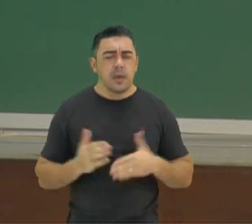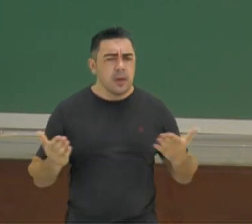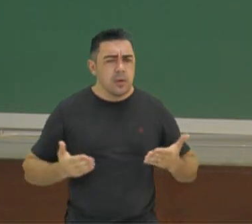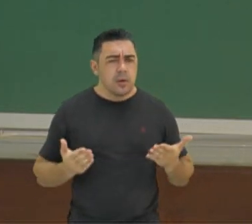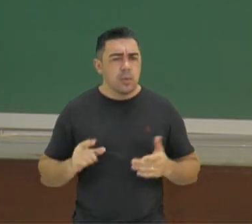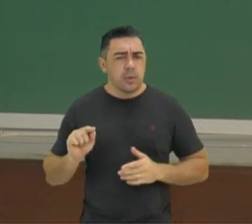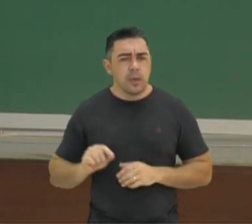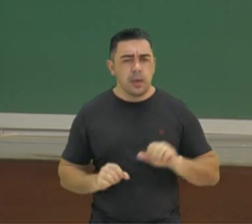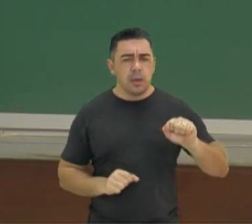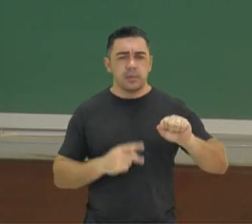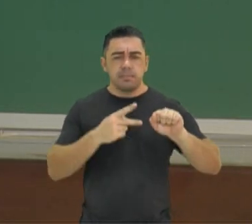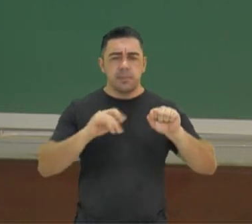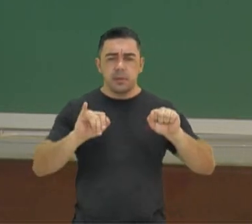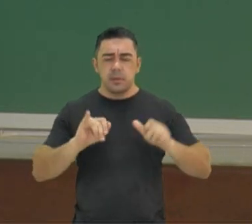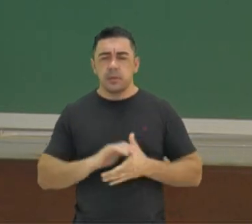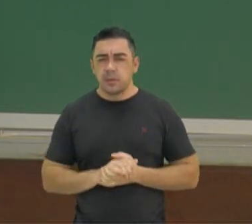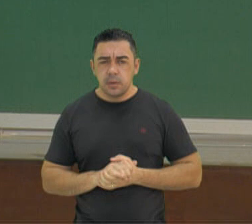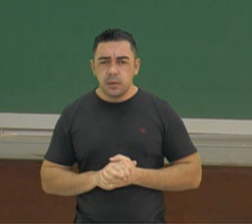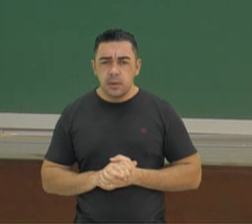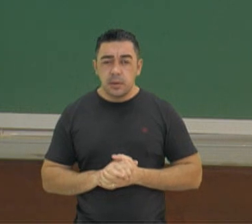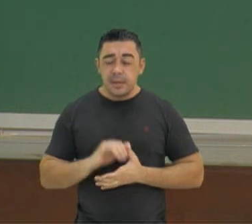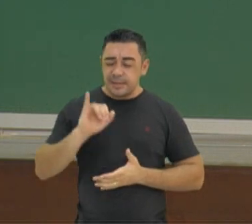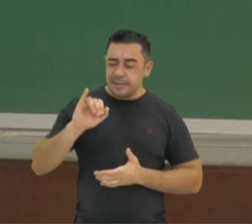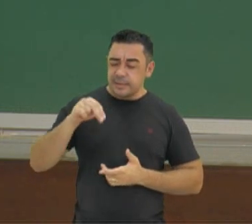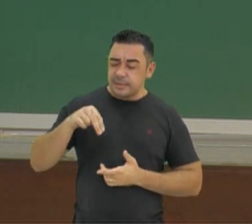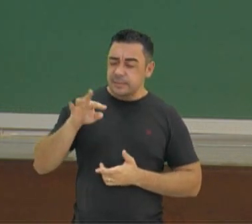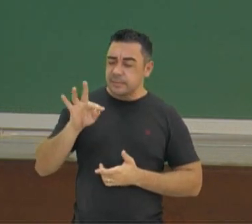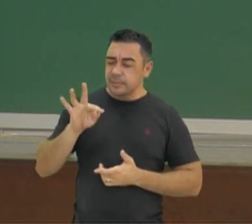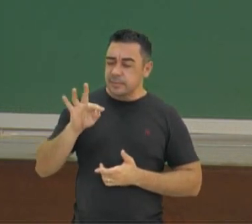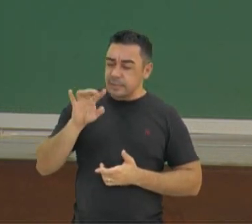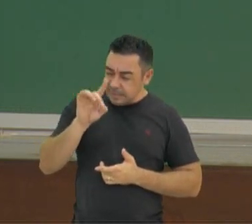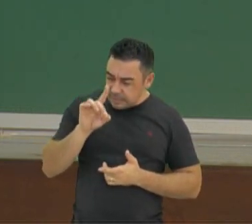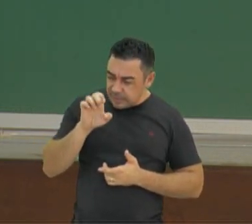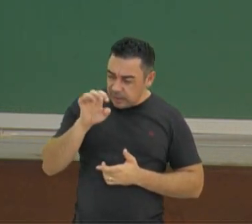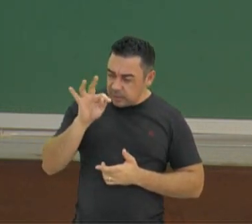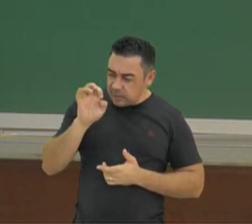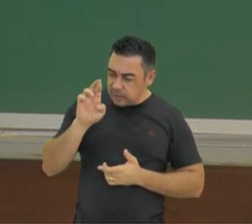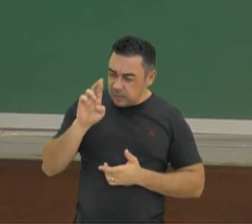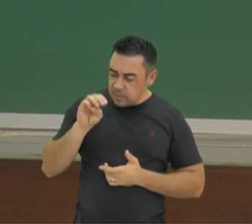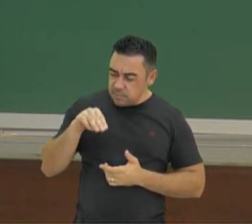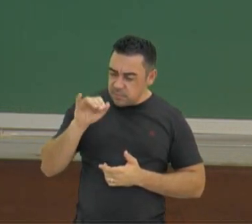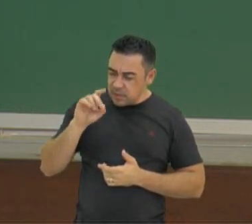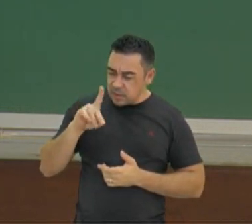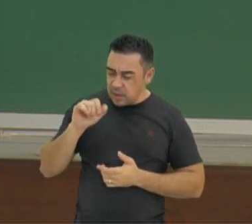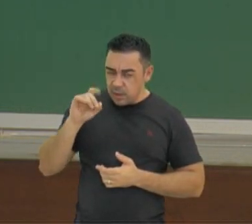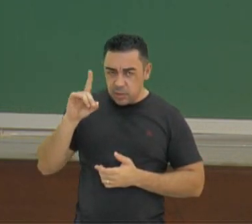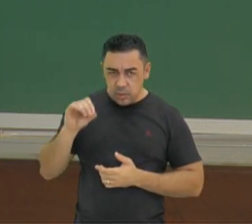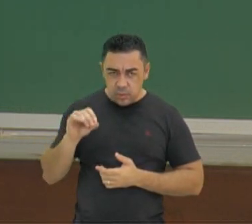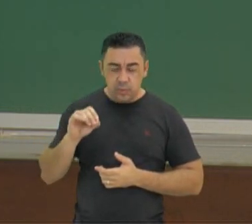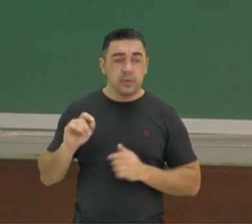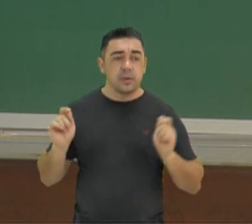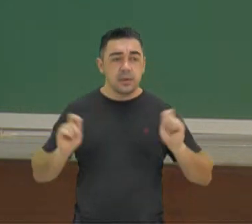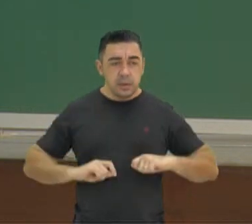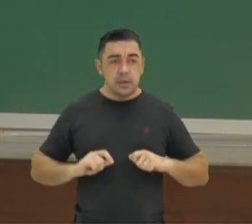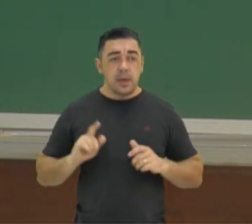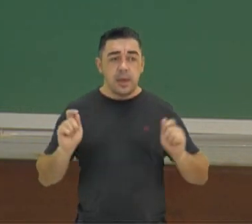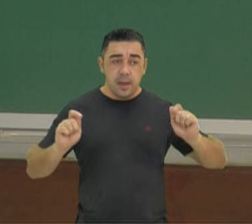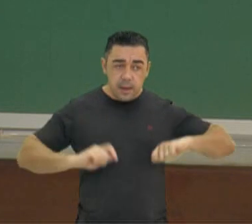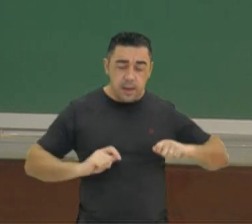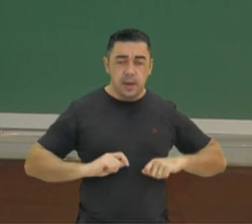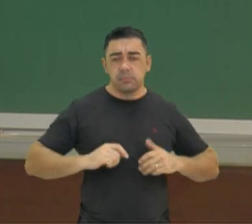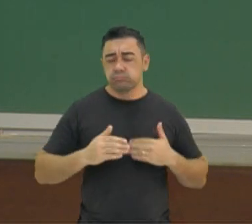Agora eu vou comentar aqui com vocês esse SPI. O que é esse SPI? Ele significa, ó, Sistema